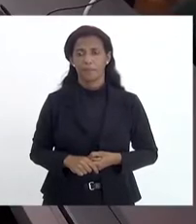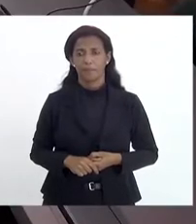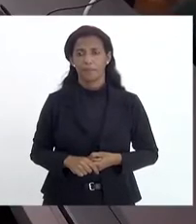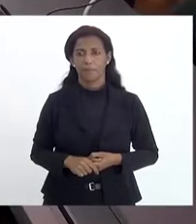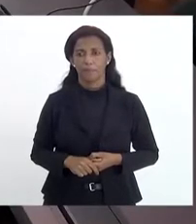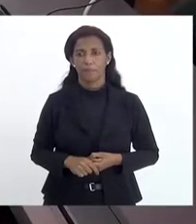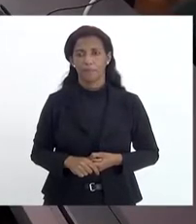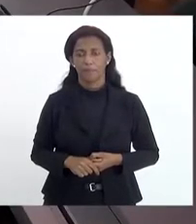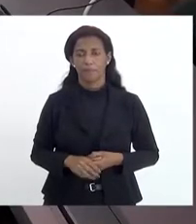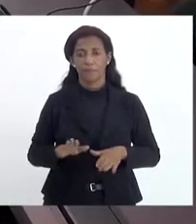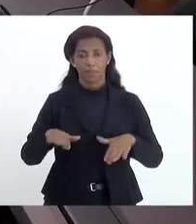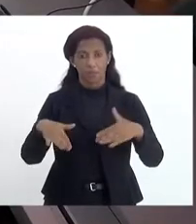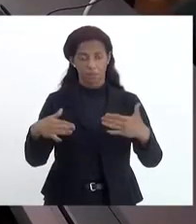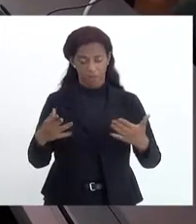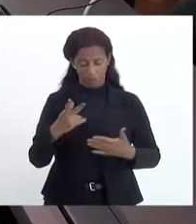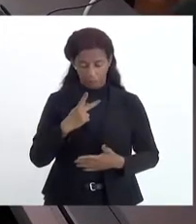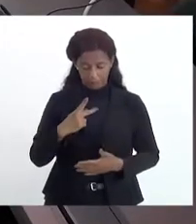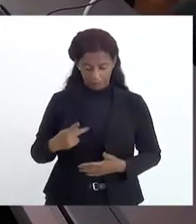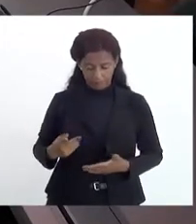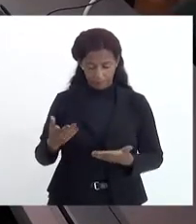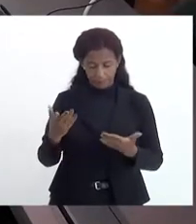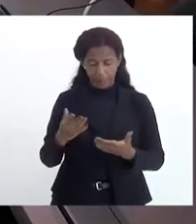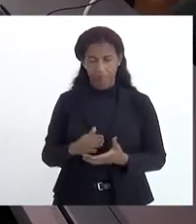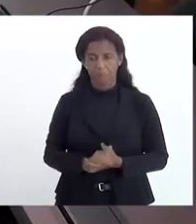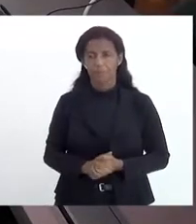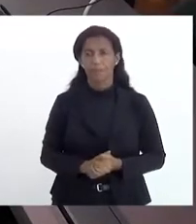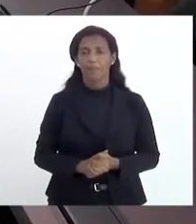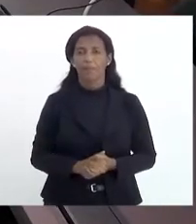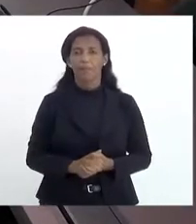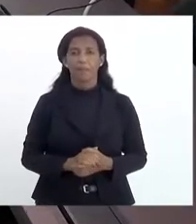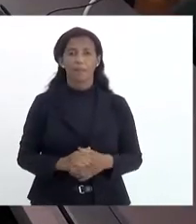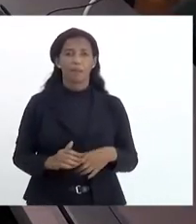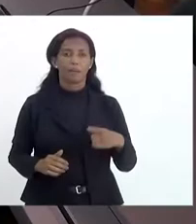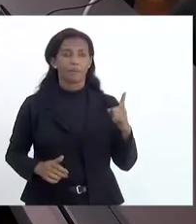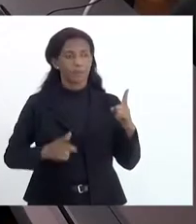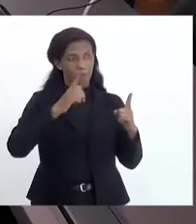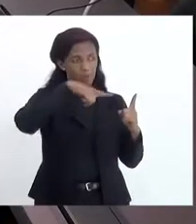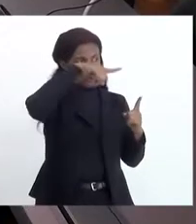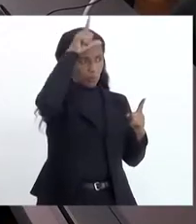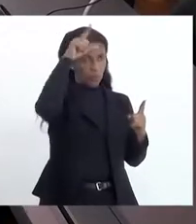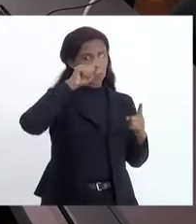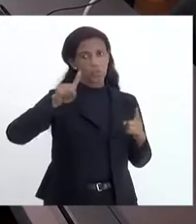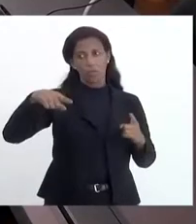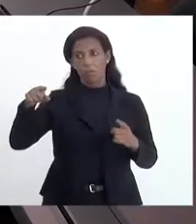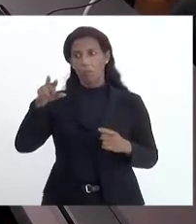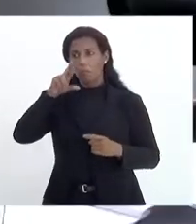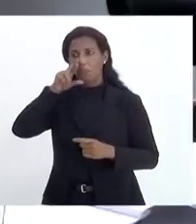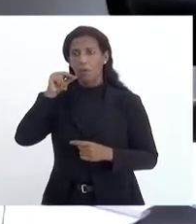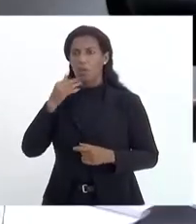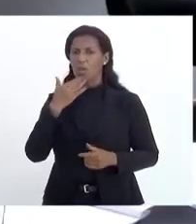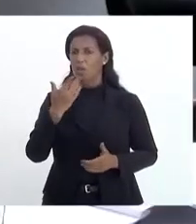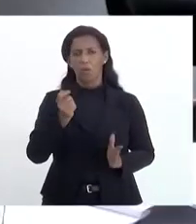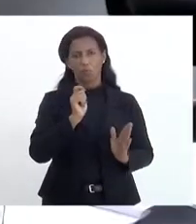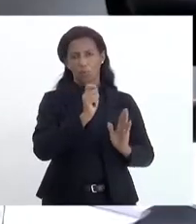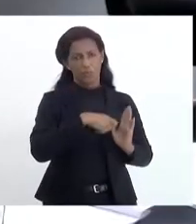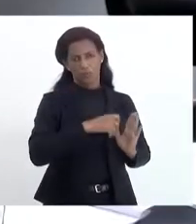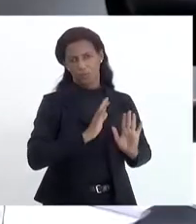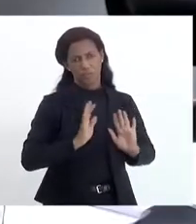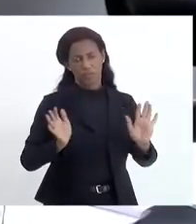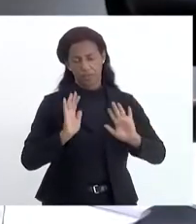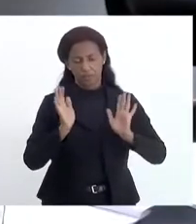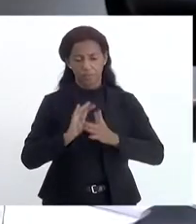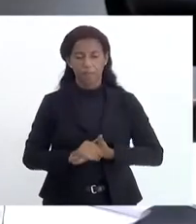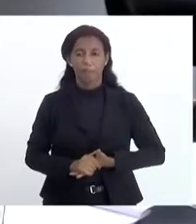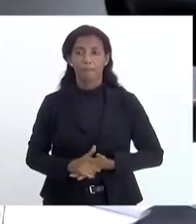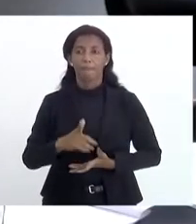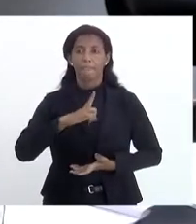presidente. Deputado Luiz. Deputado Luiz Paulo, depois deputado Rosenberg. Olha só, eu vou pedir vista a Vossa Excelência,